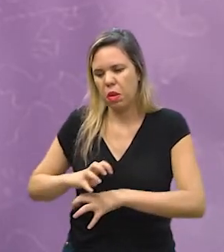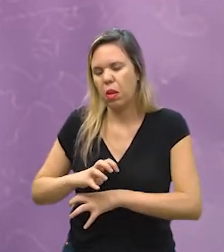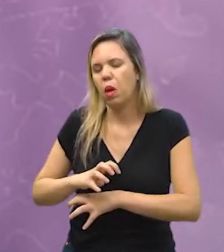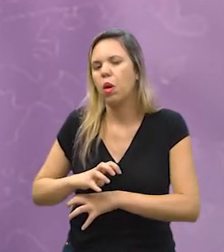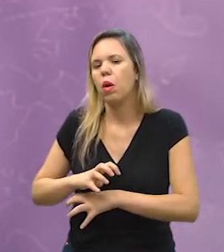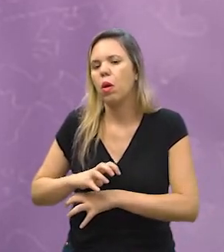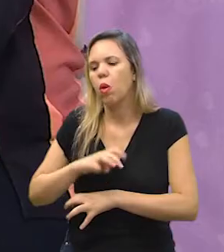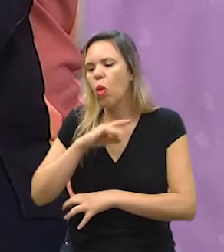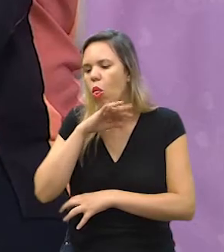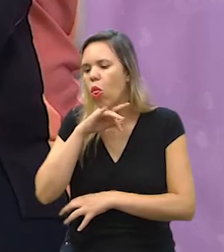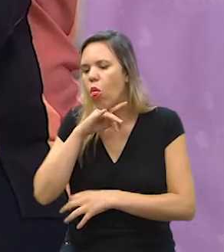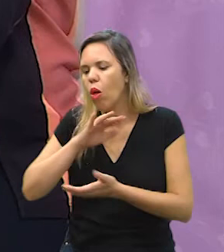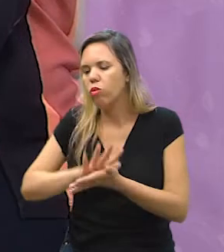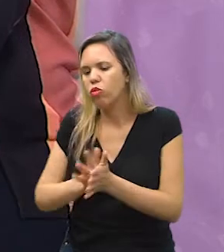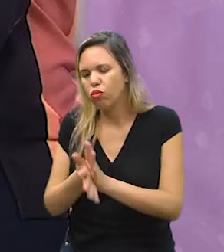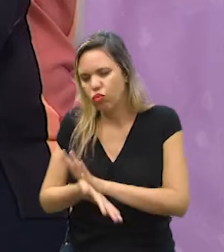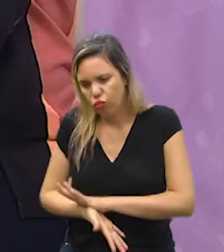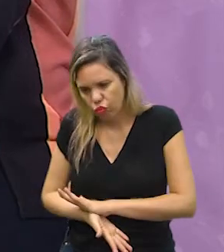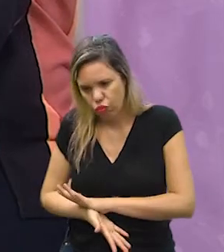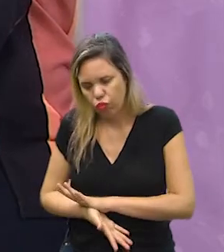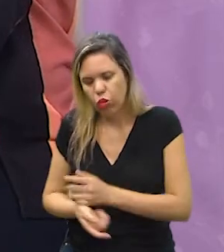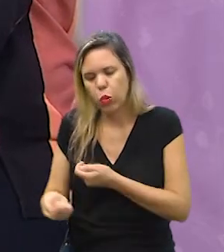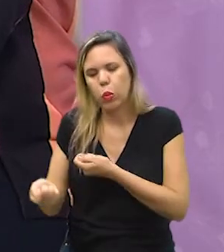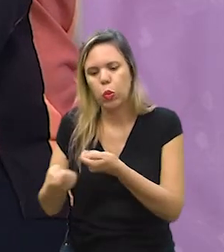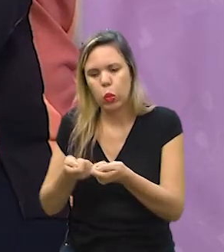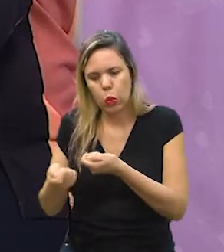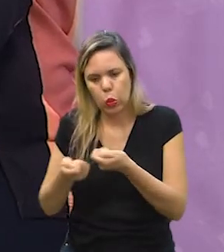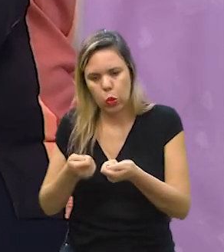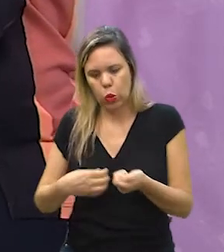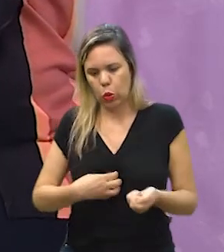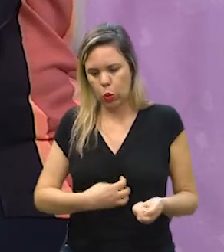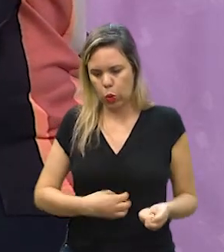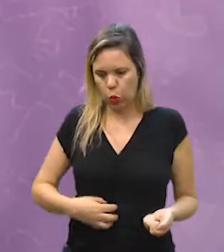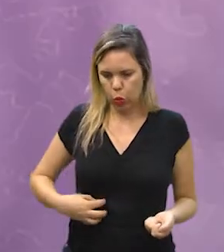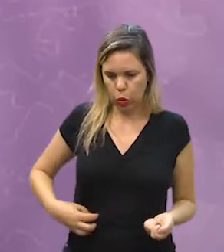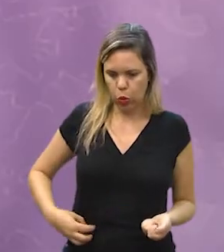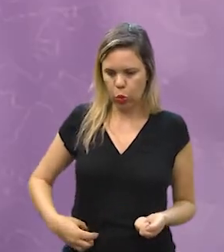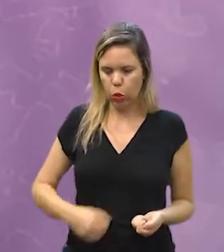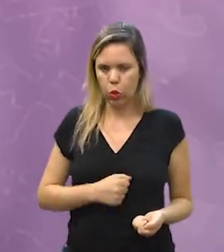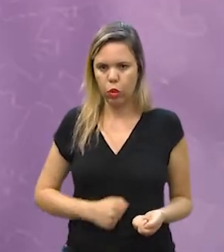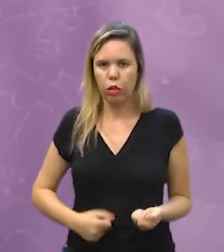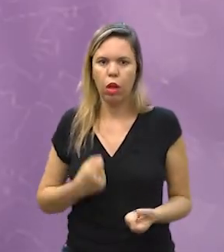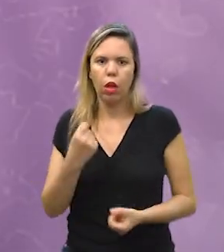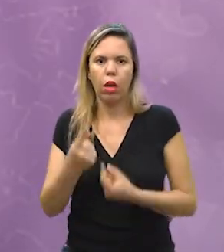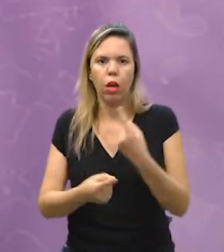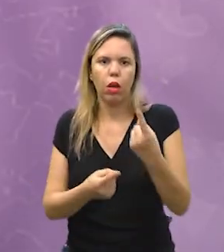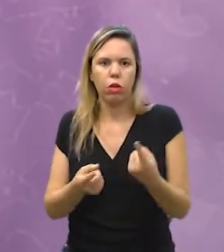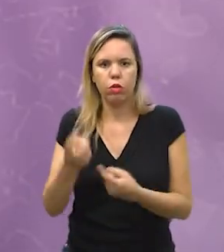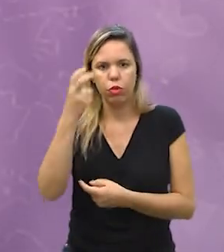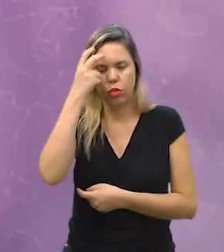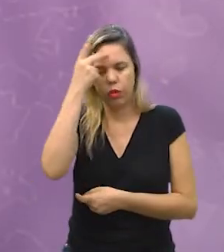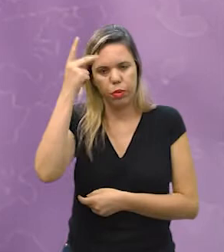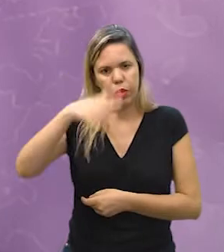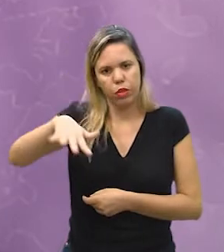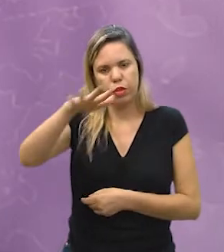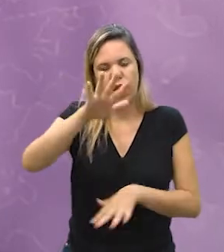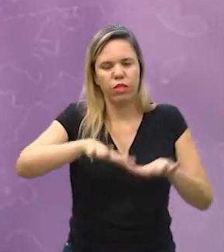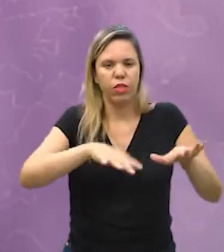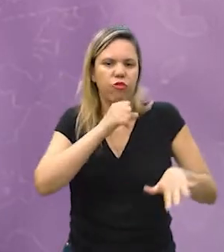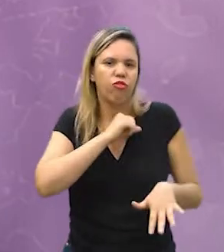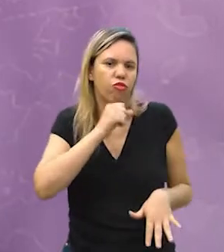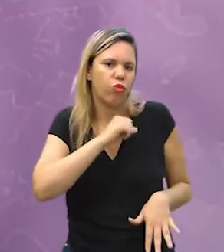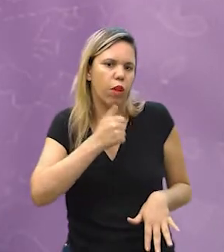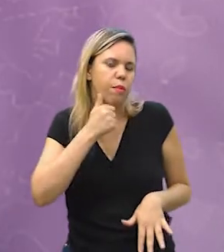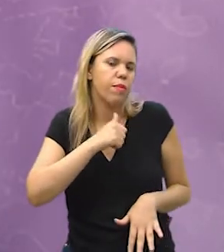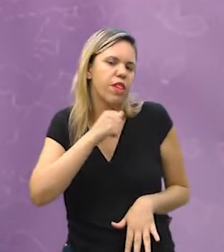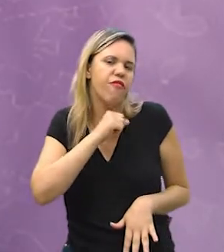estão quebrando aquele equilíbrio do seu intestino. Doutor, em algumas culturas, pessoas até mais velhas, até minha